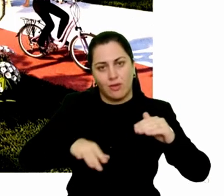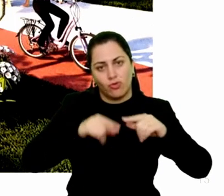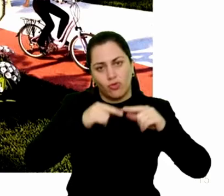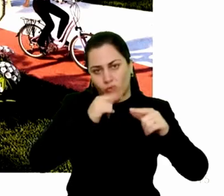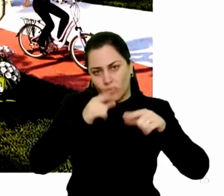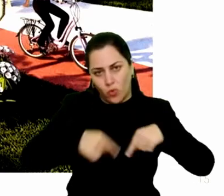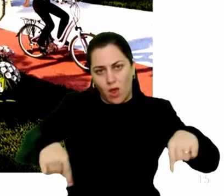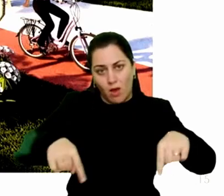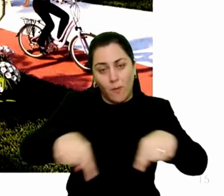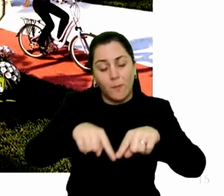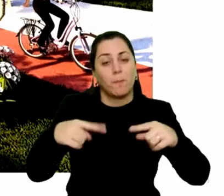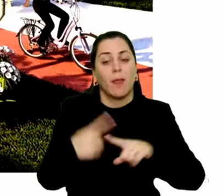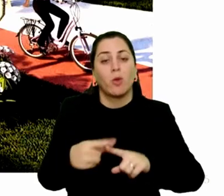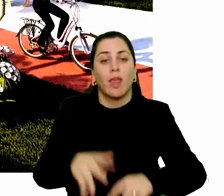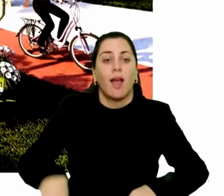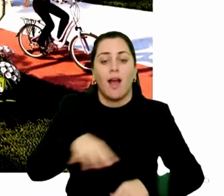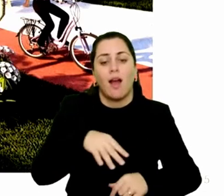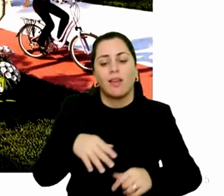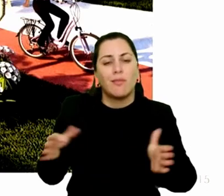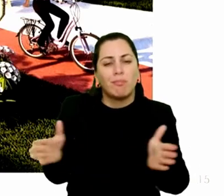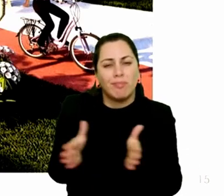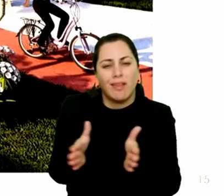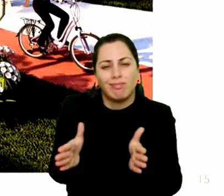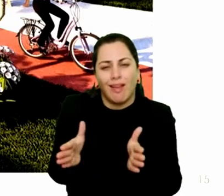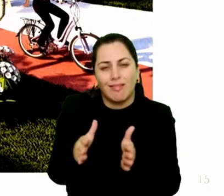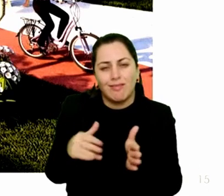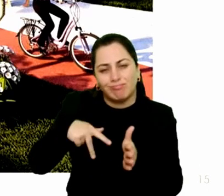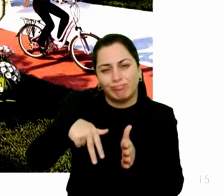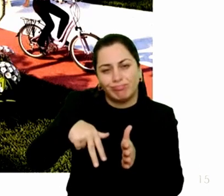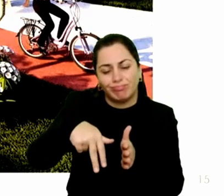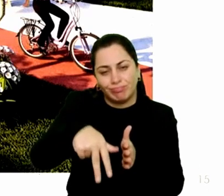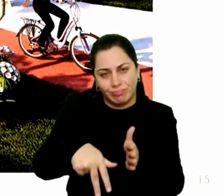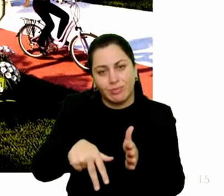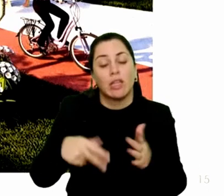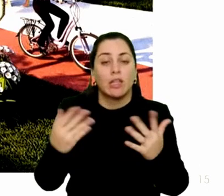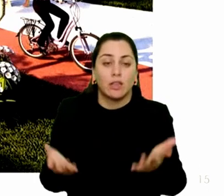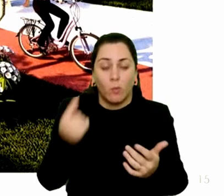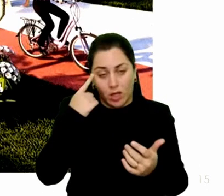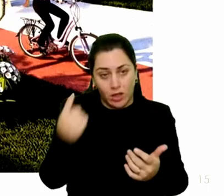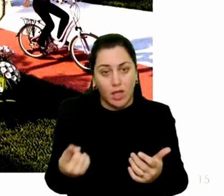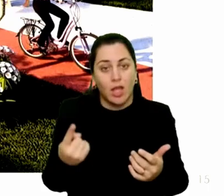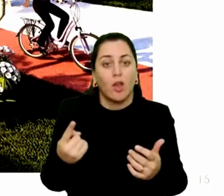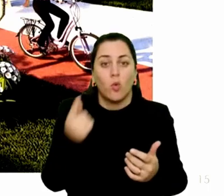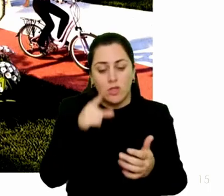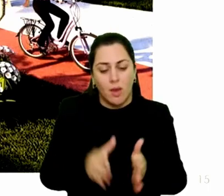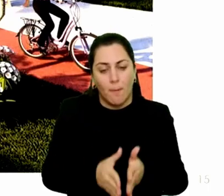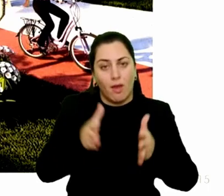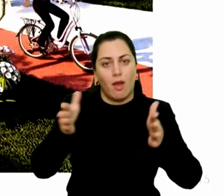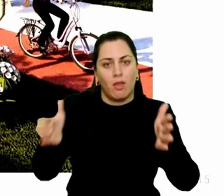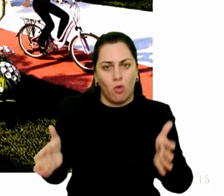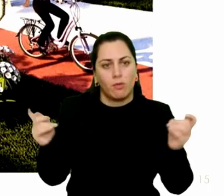caminho, uma área de caminho muito estreita e muito apertada do outro lado do lago. Então, a ideia seria estender e dar mais